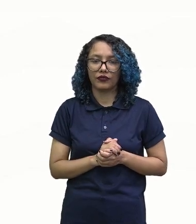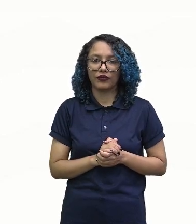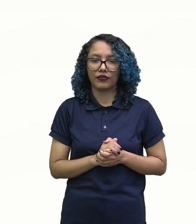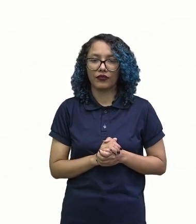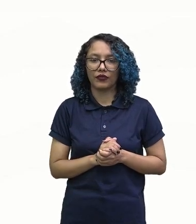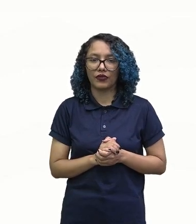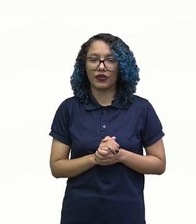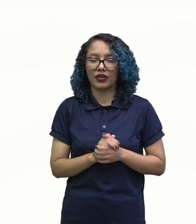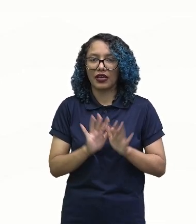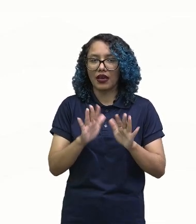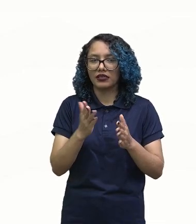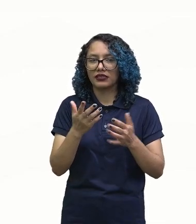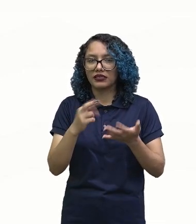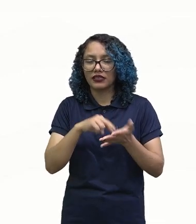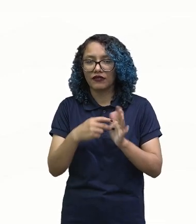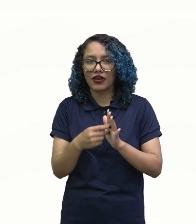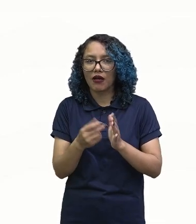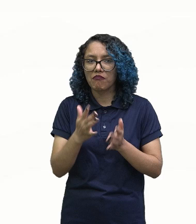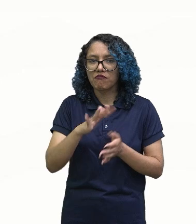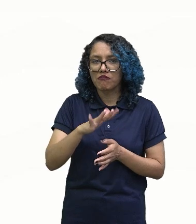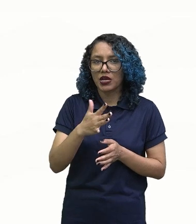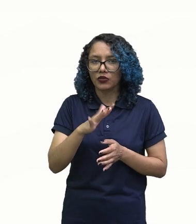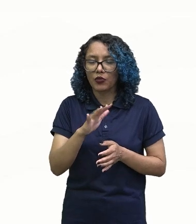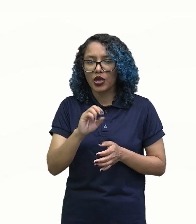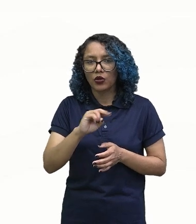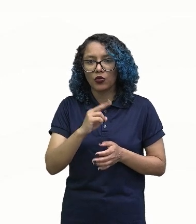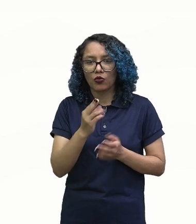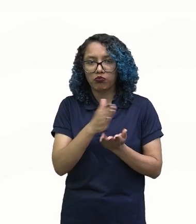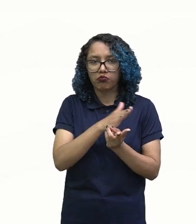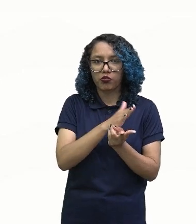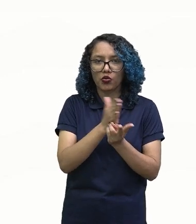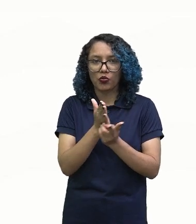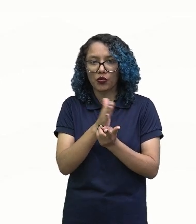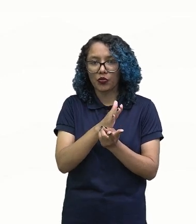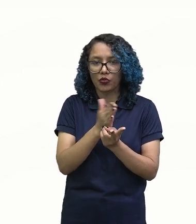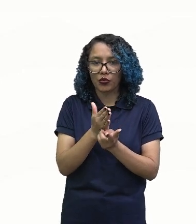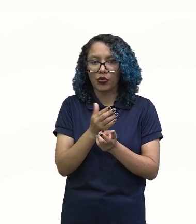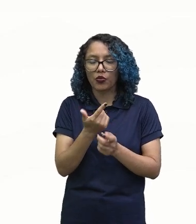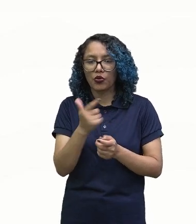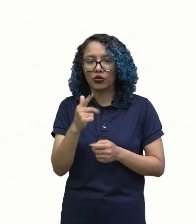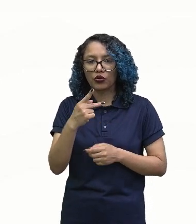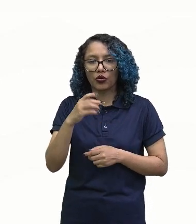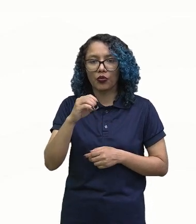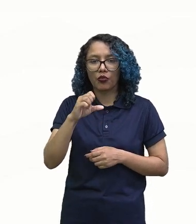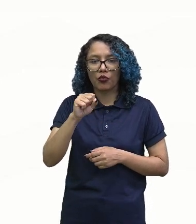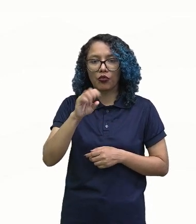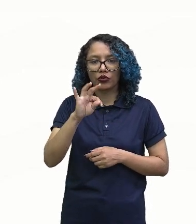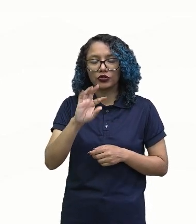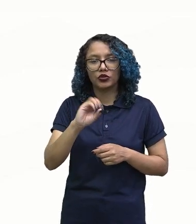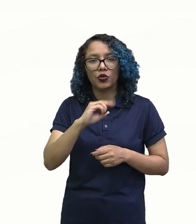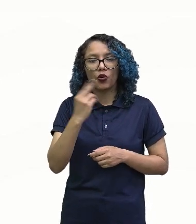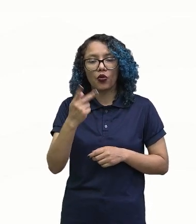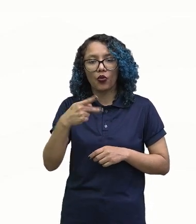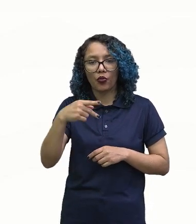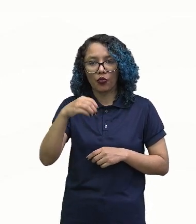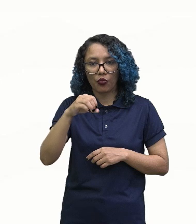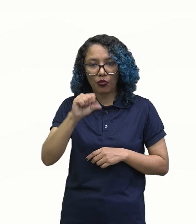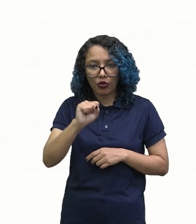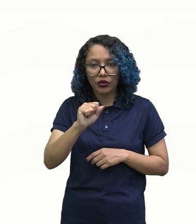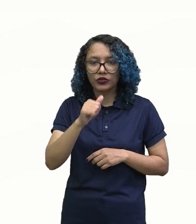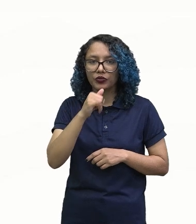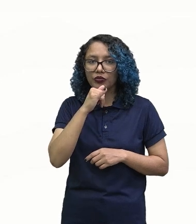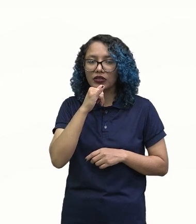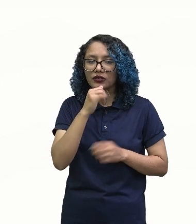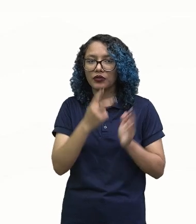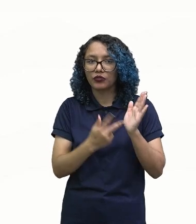de intermediário ou reciprocidade. Aí nós temos o pós e o post, posição anterior novamente, o